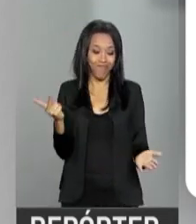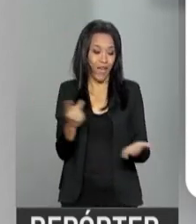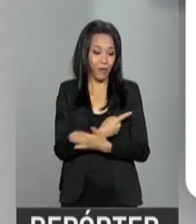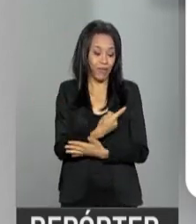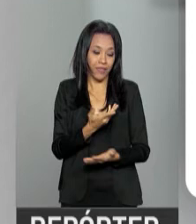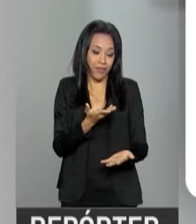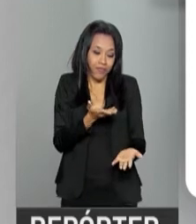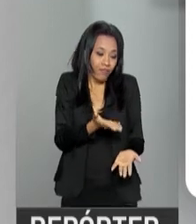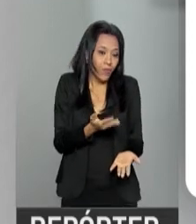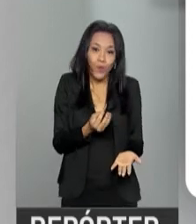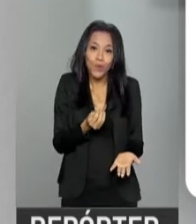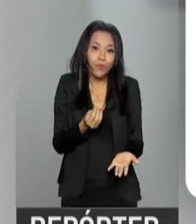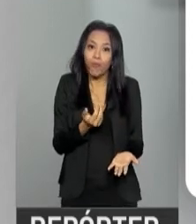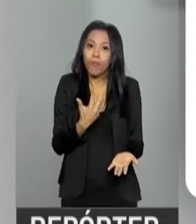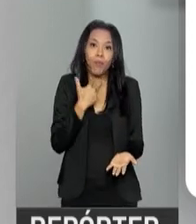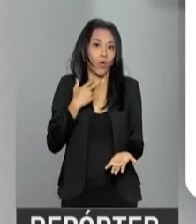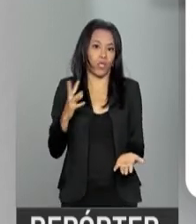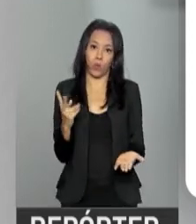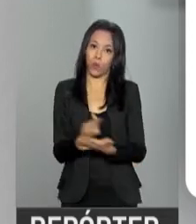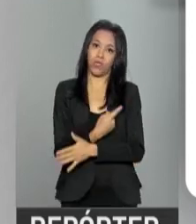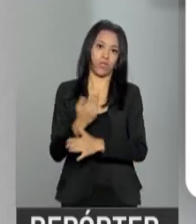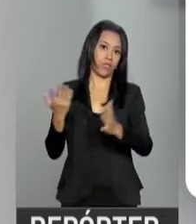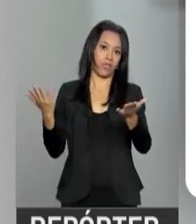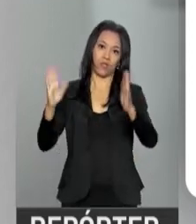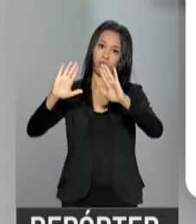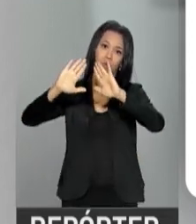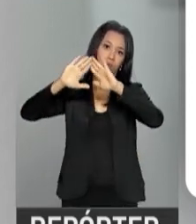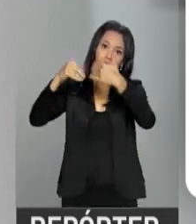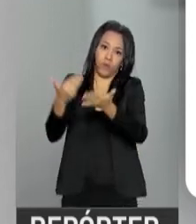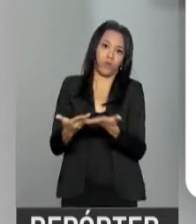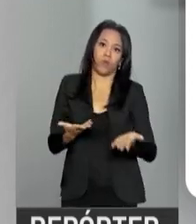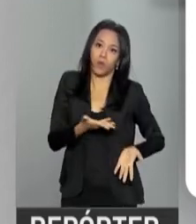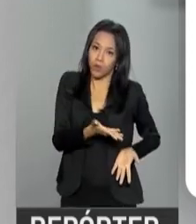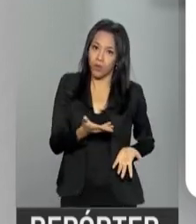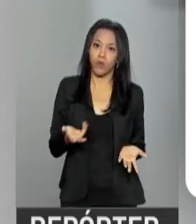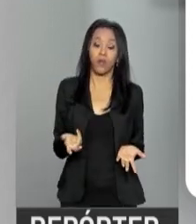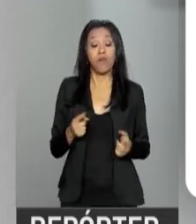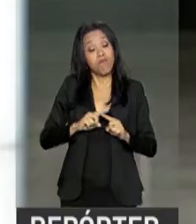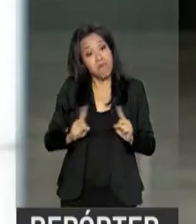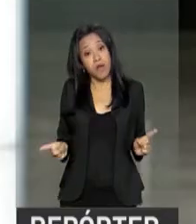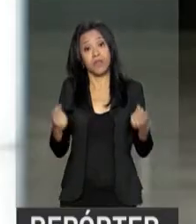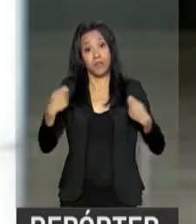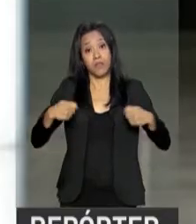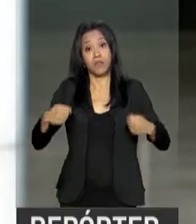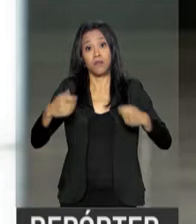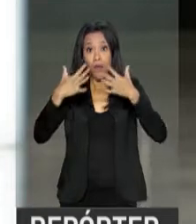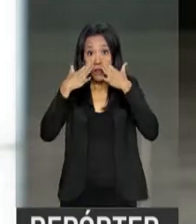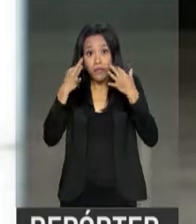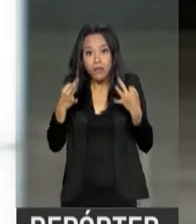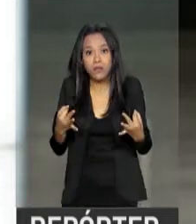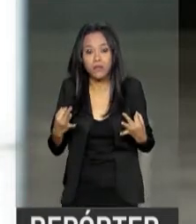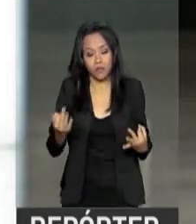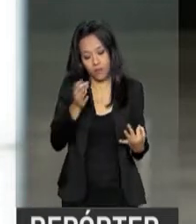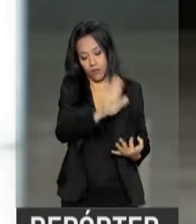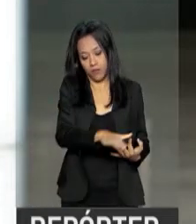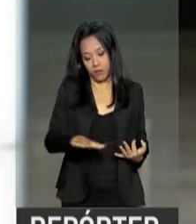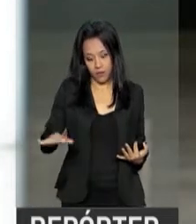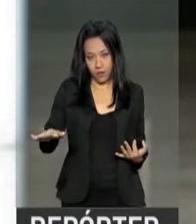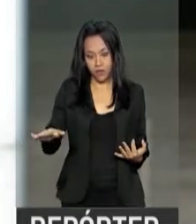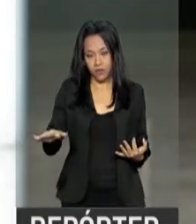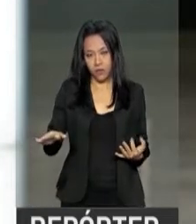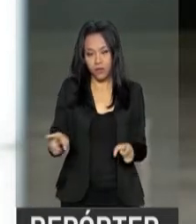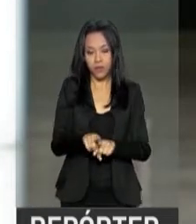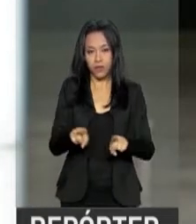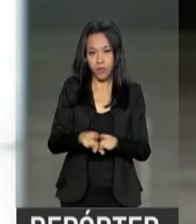como essas não podem ocorrer é impunemente mas que primeiro é preciso dar atenção às crianças e usa e aos